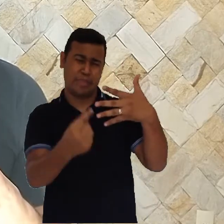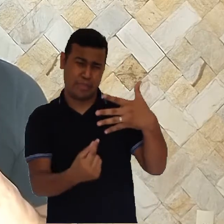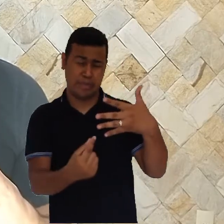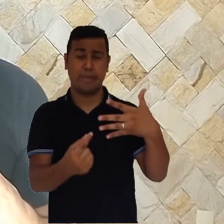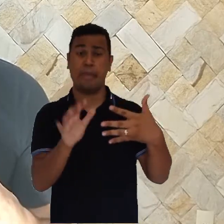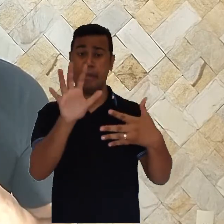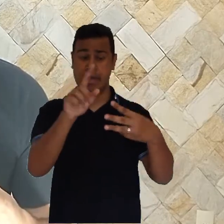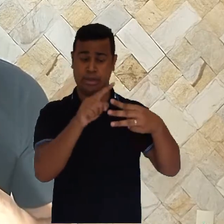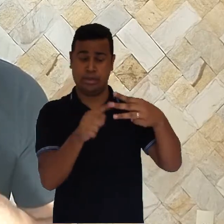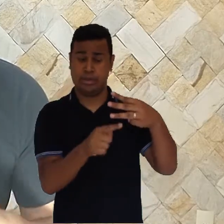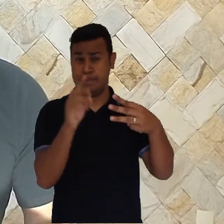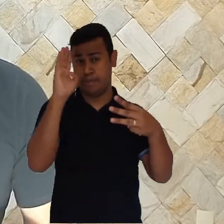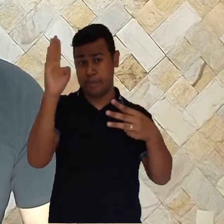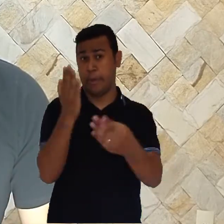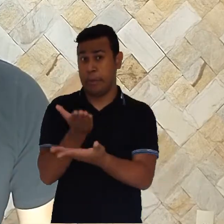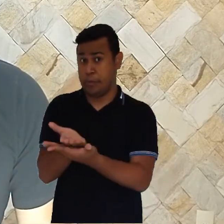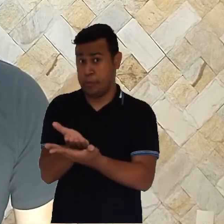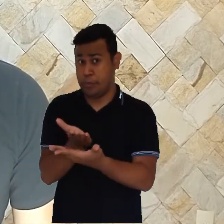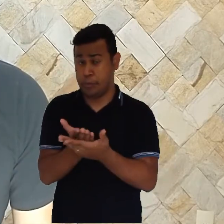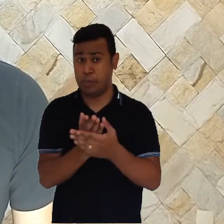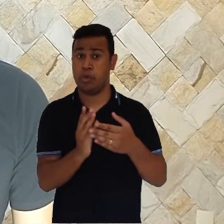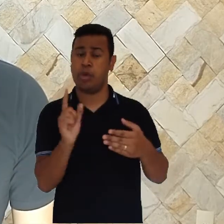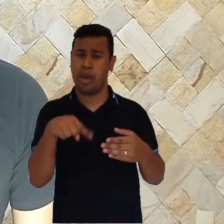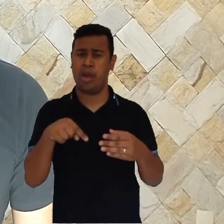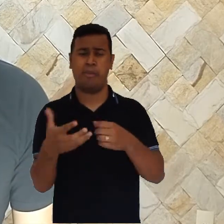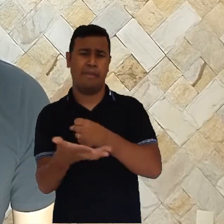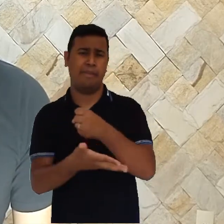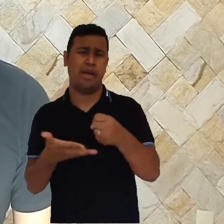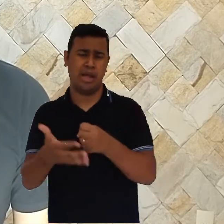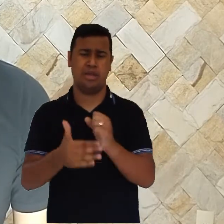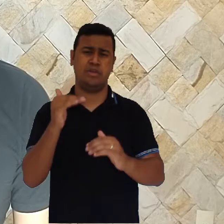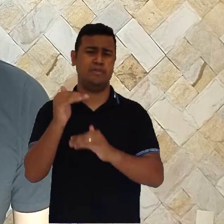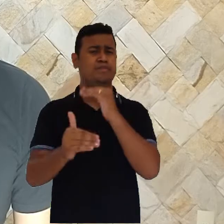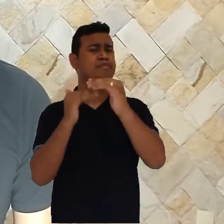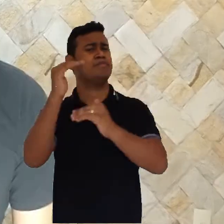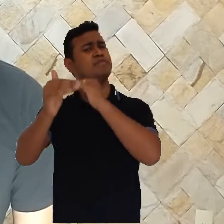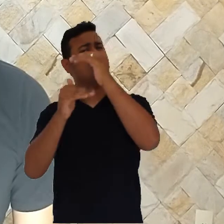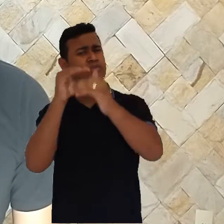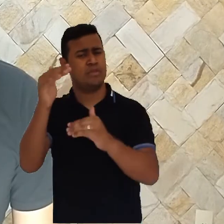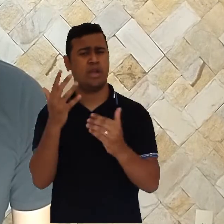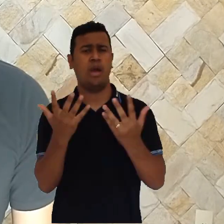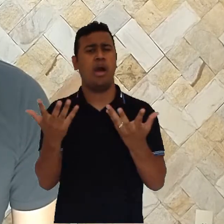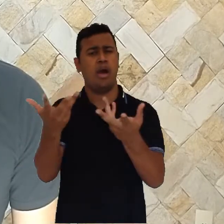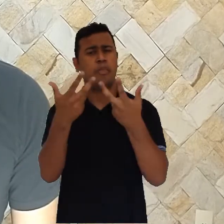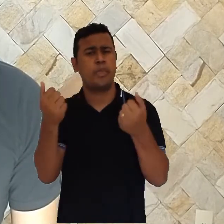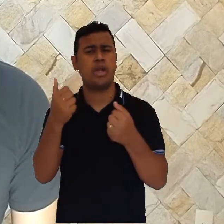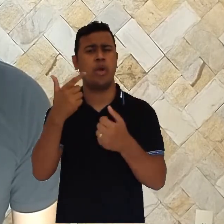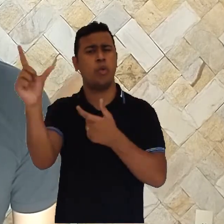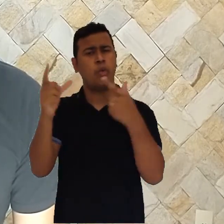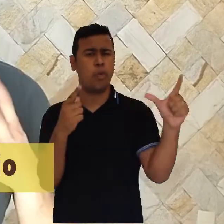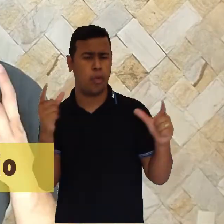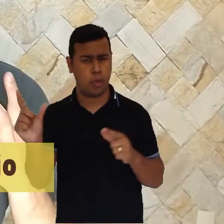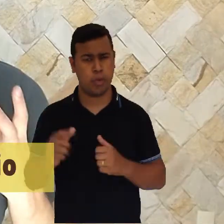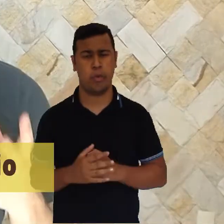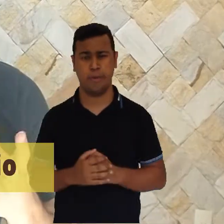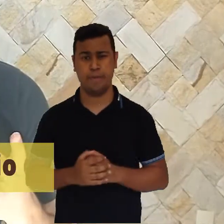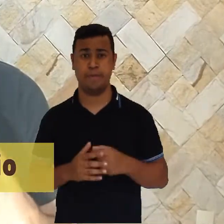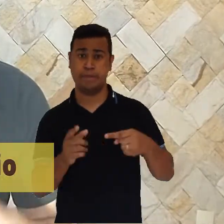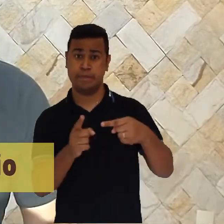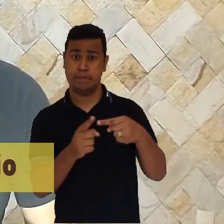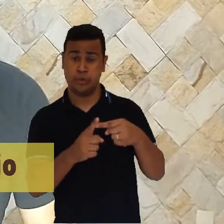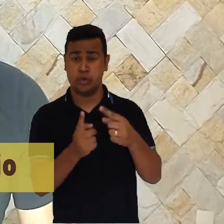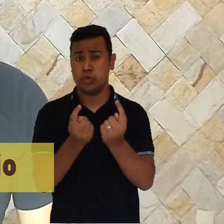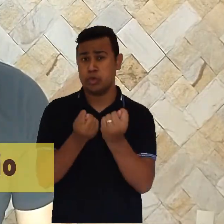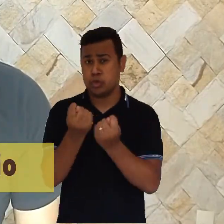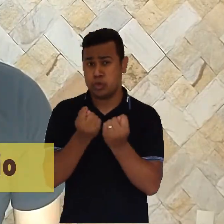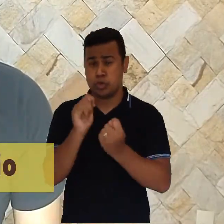mais conhecidos e estudados são considerados base para o desenvolvimento de outras habilidades mais elaboradas. O controle